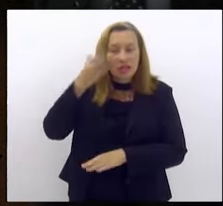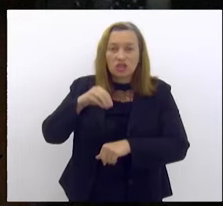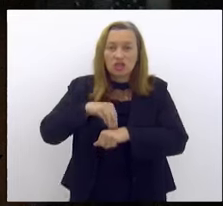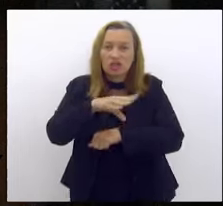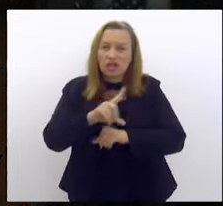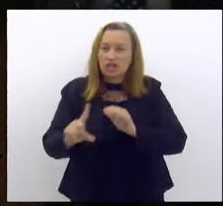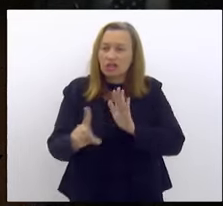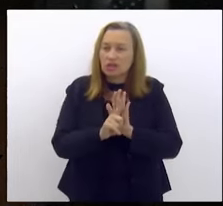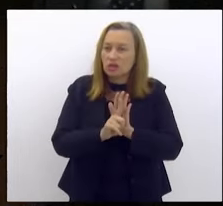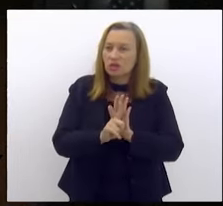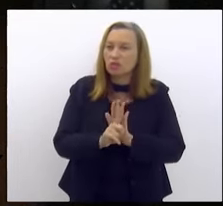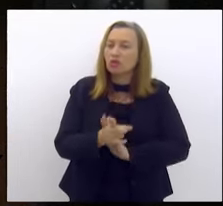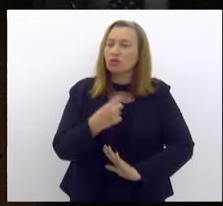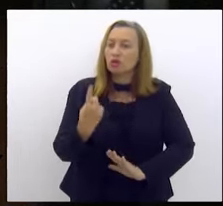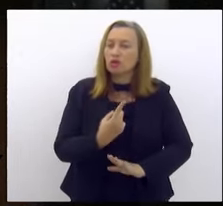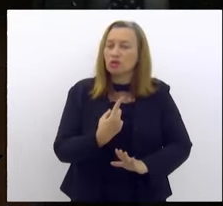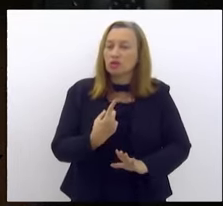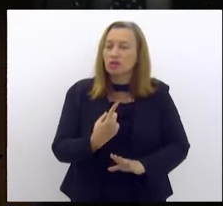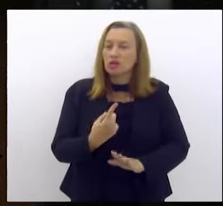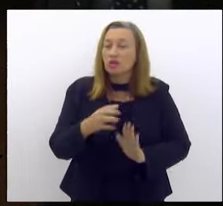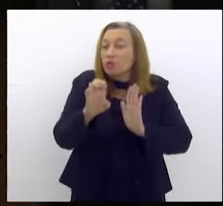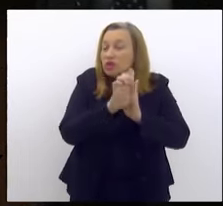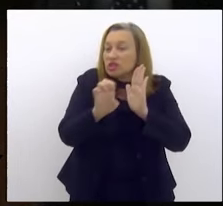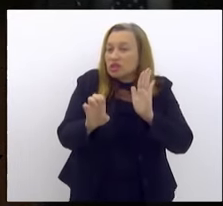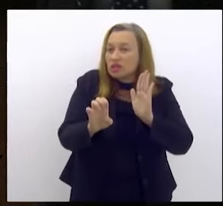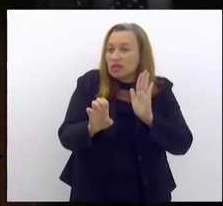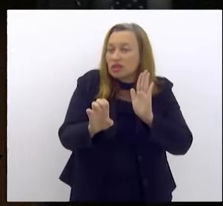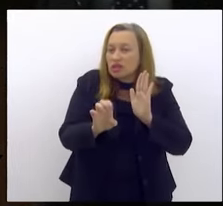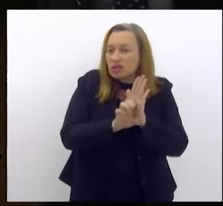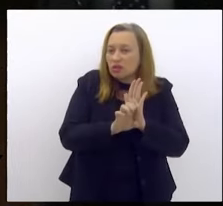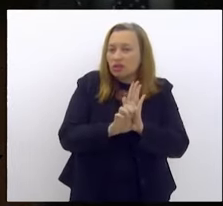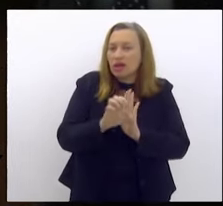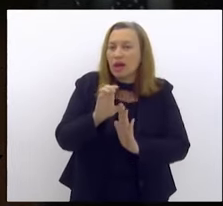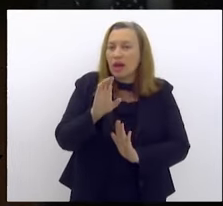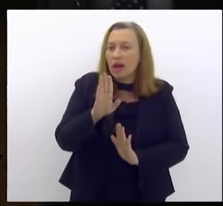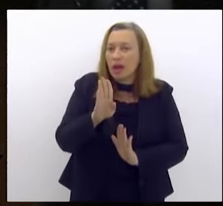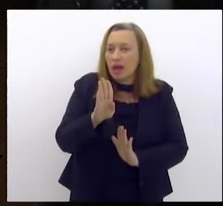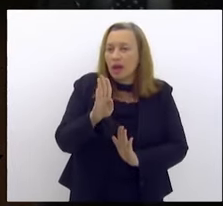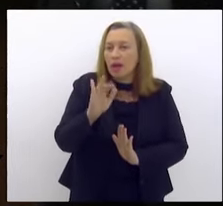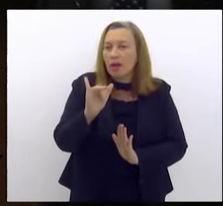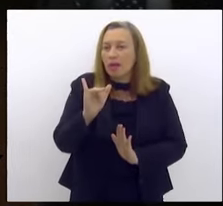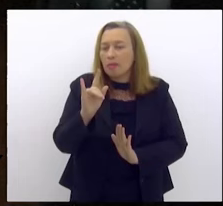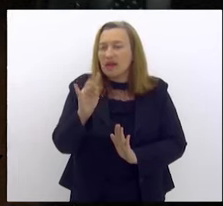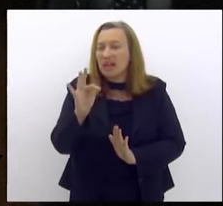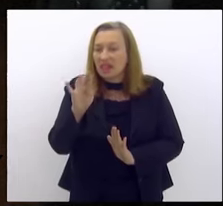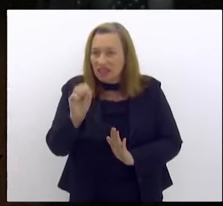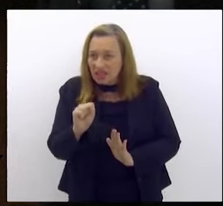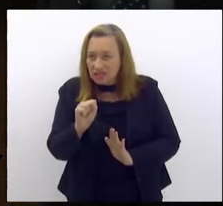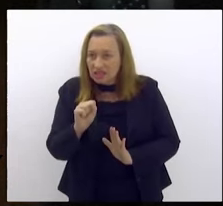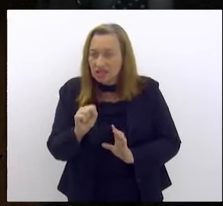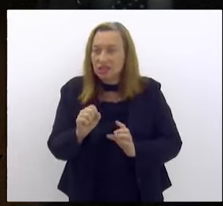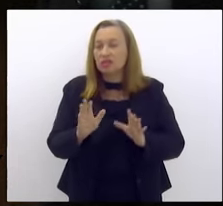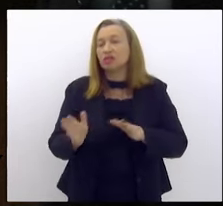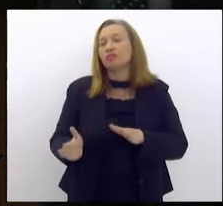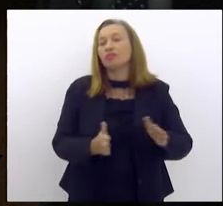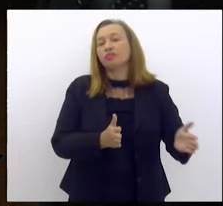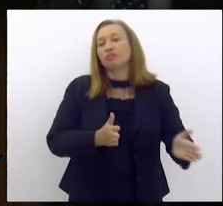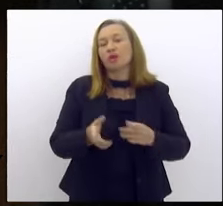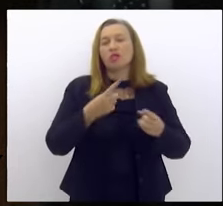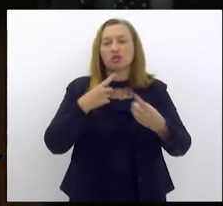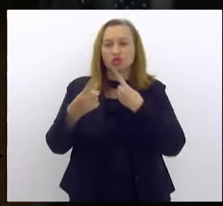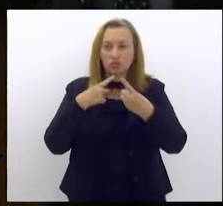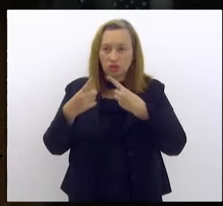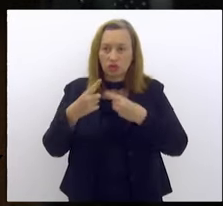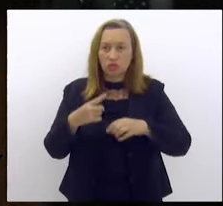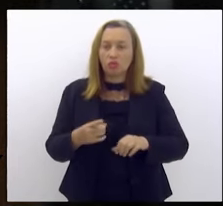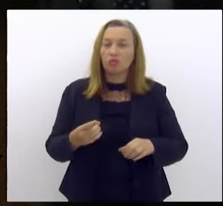legislativa nossa do Estatuto da Blitz, que vai regular essa matéria. O deputado Dionísio tem participado do processo de discussão como presidente da Comissão de